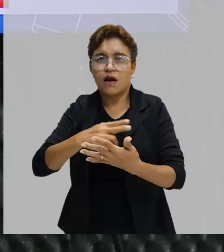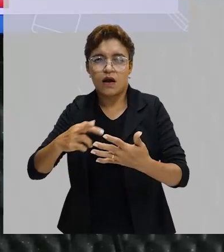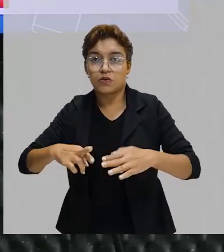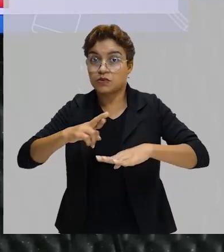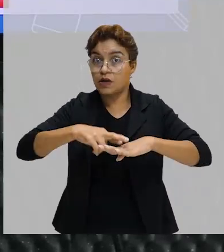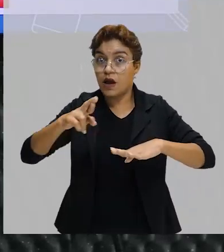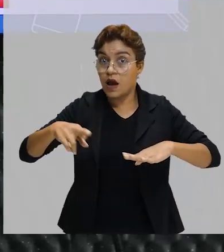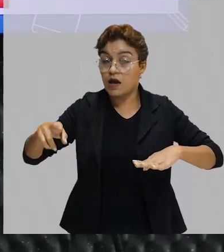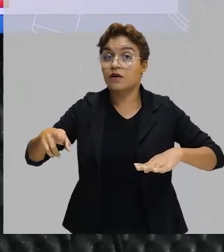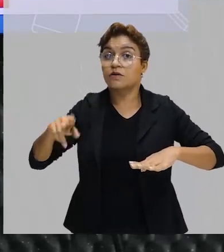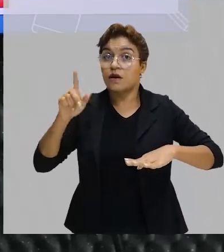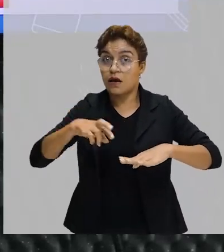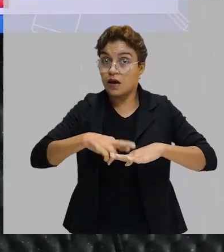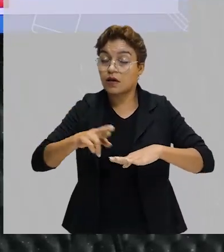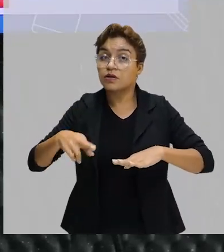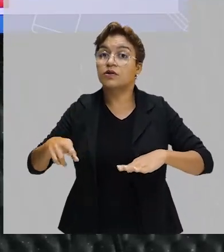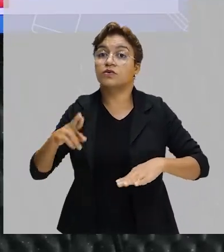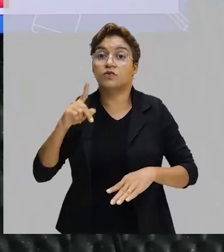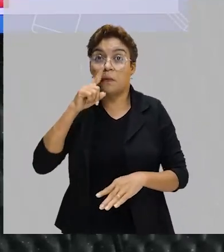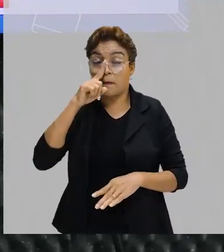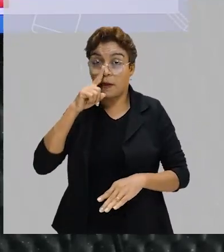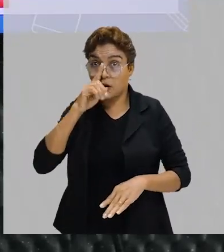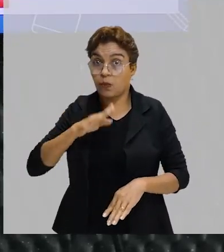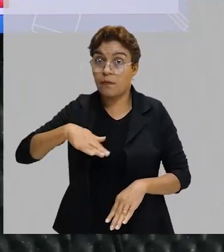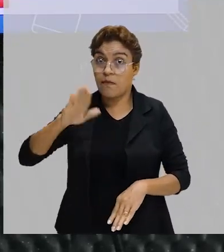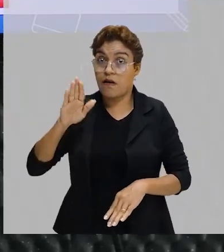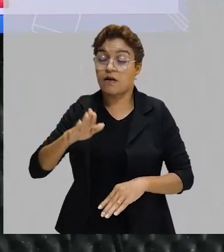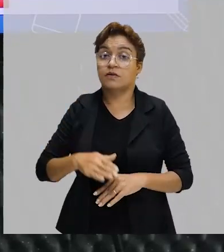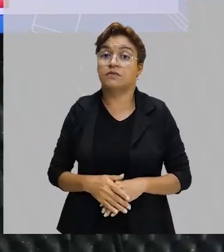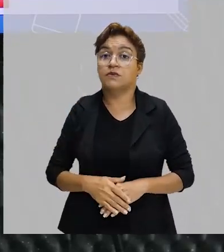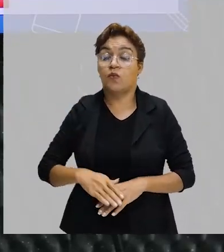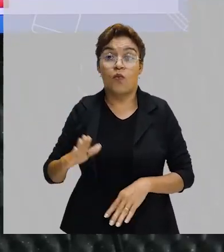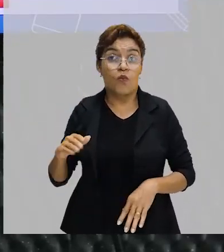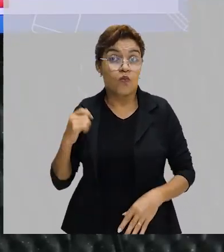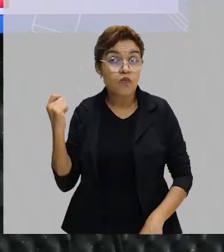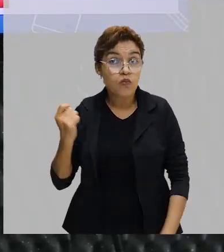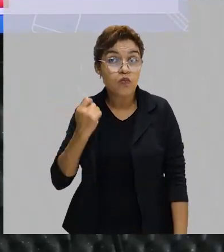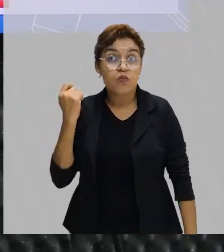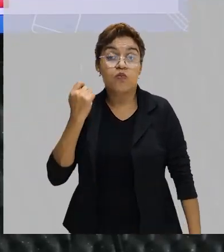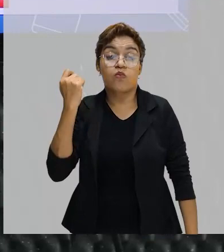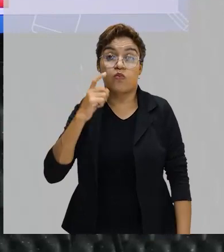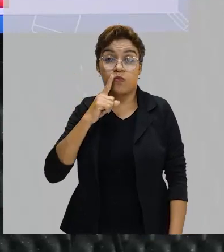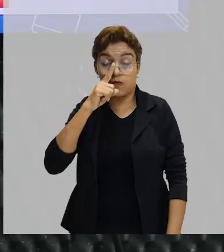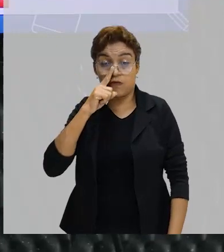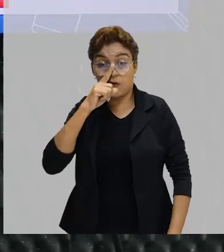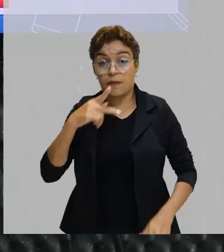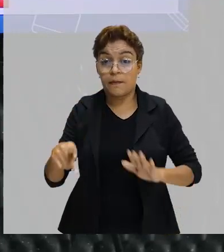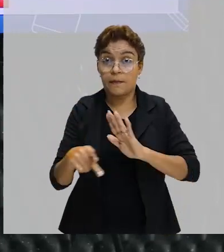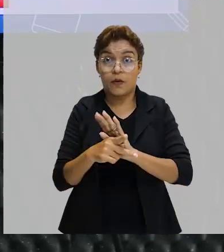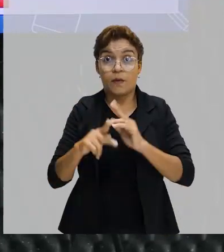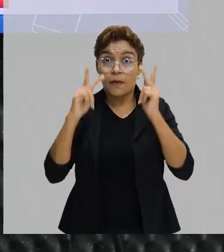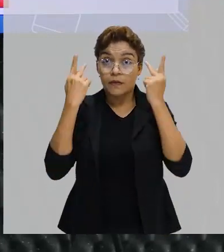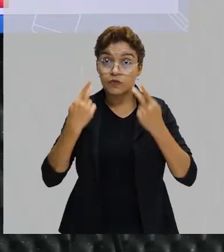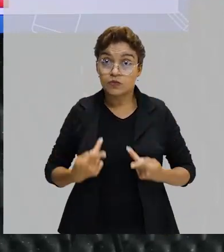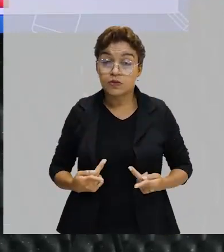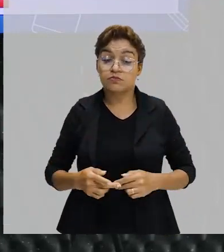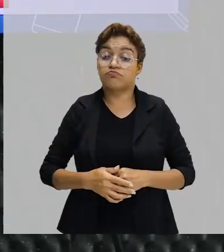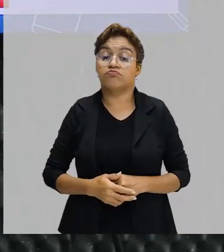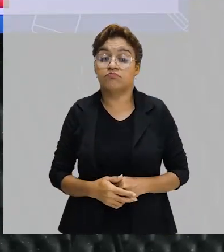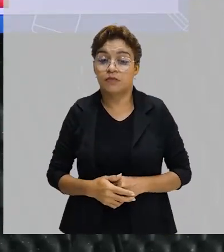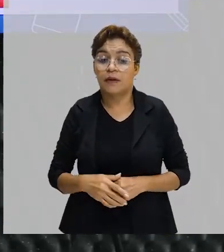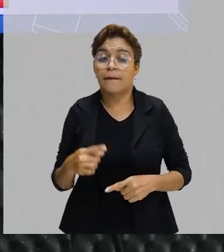são radiações mais perigosas ou extremamente perigosas para os seres vivos, porque são